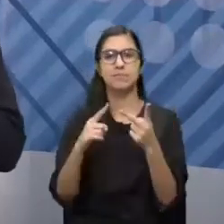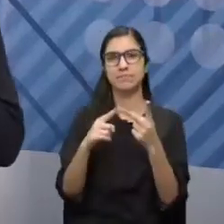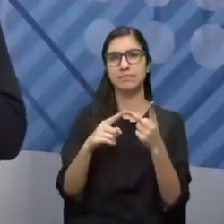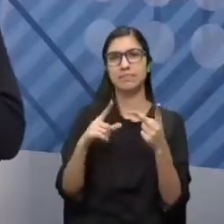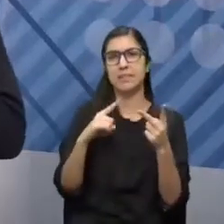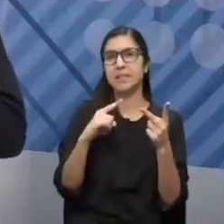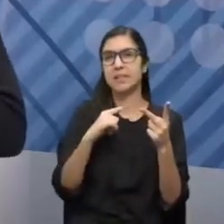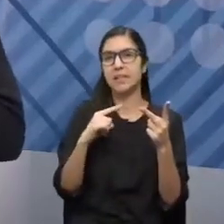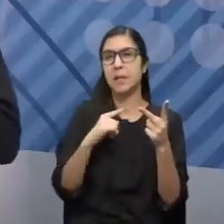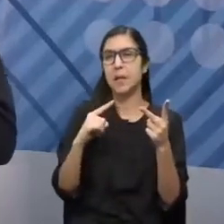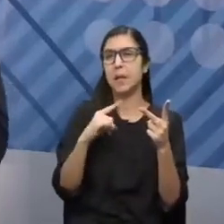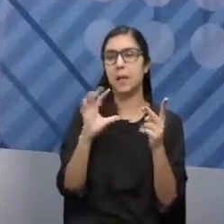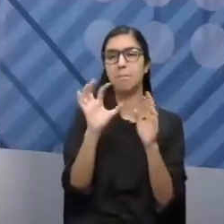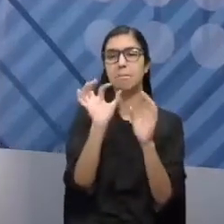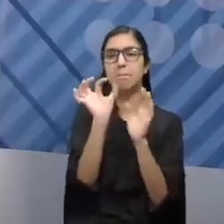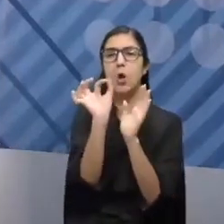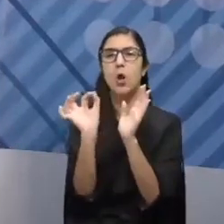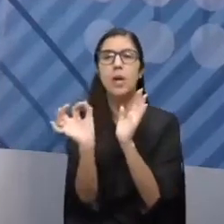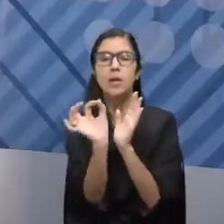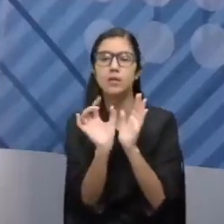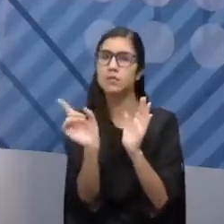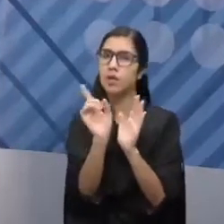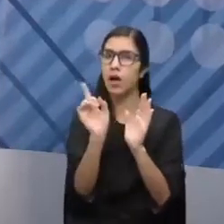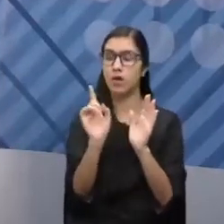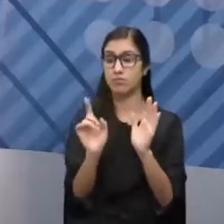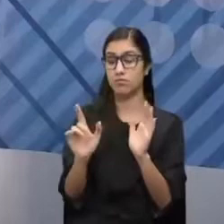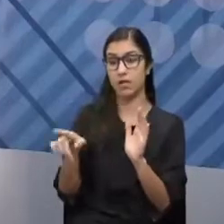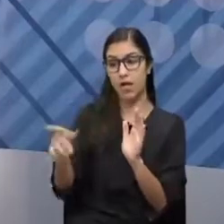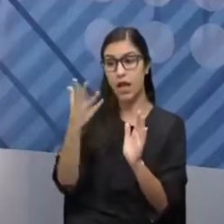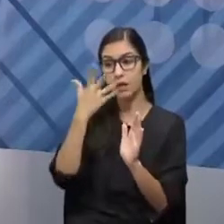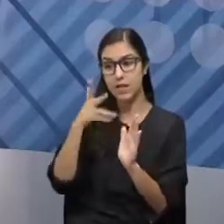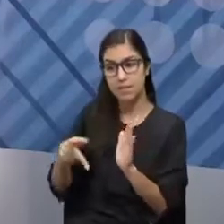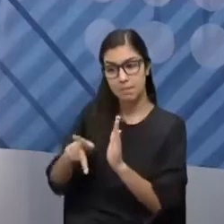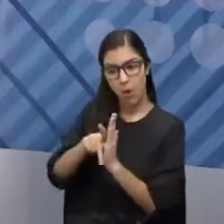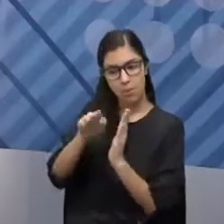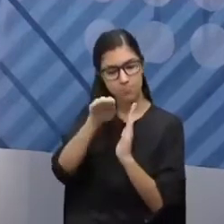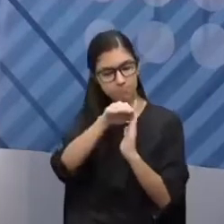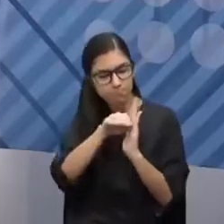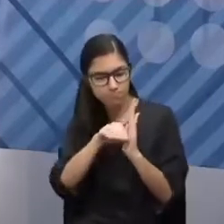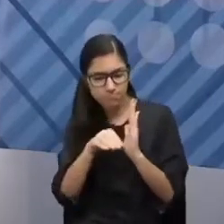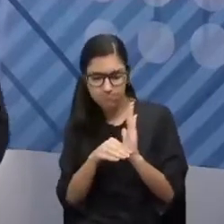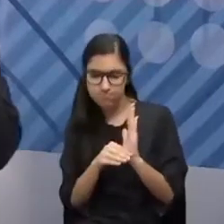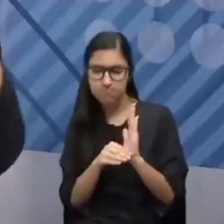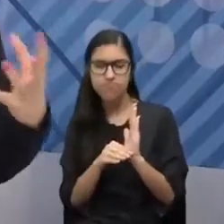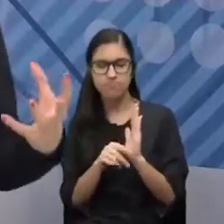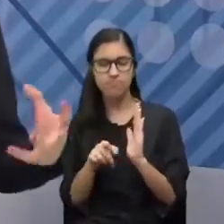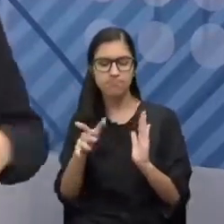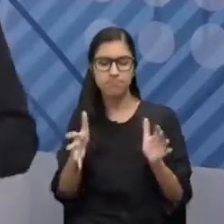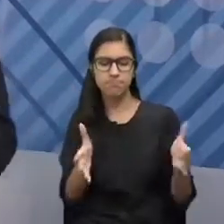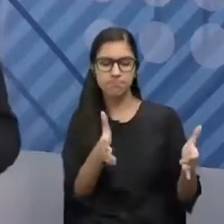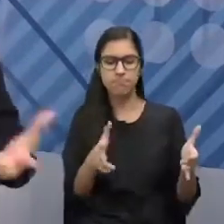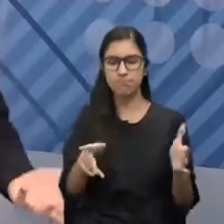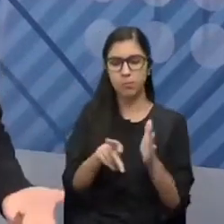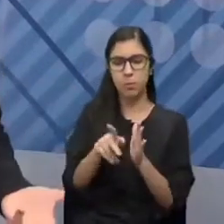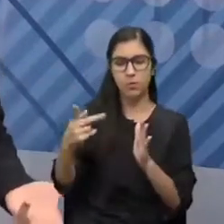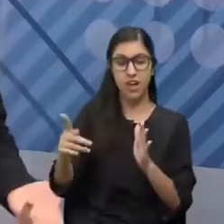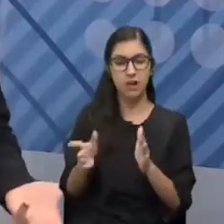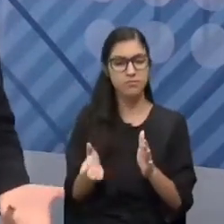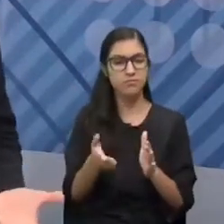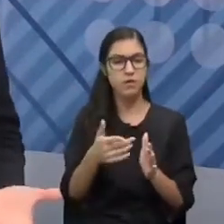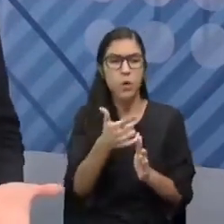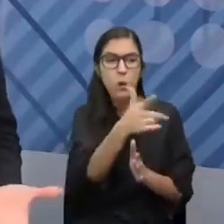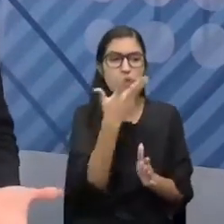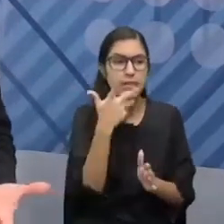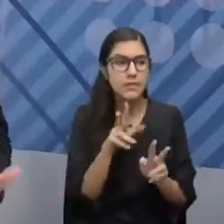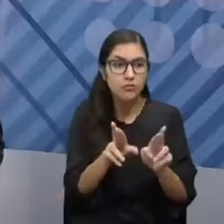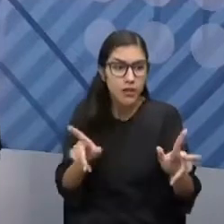Não. Para aquela criança, eu vou traçar um plano individual para ela, para outra criança, por isso que a avaliação é